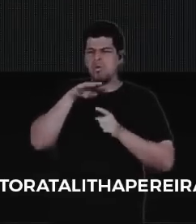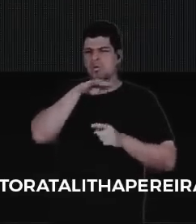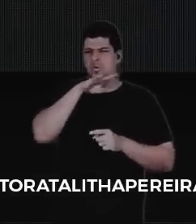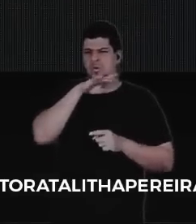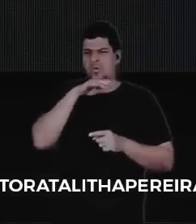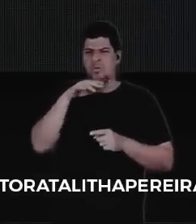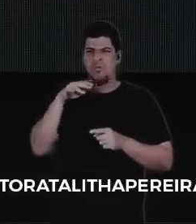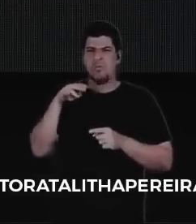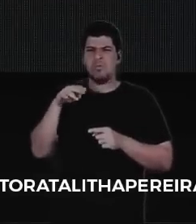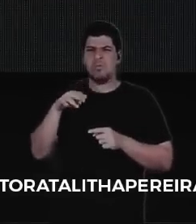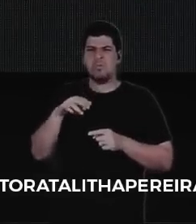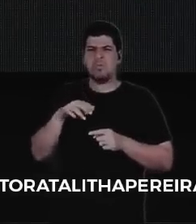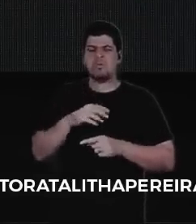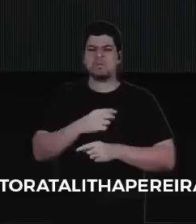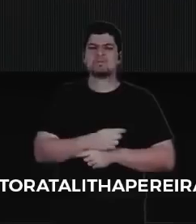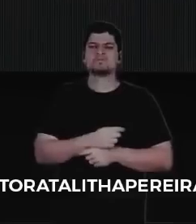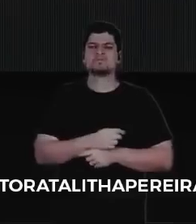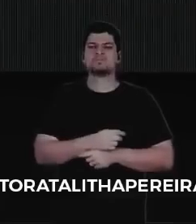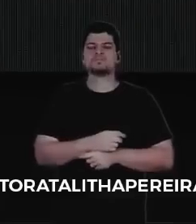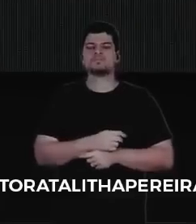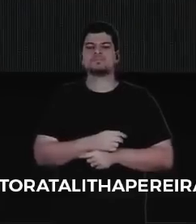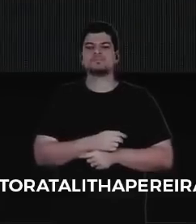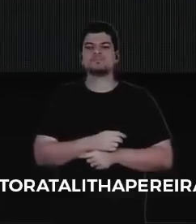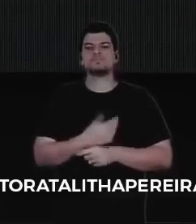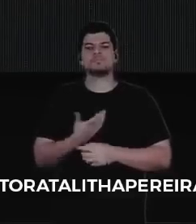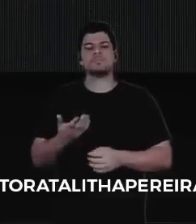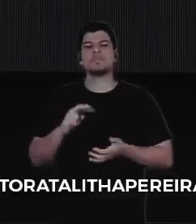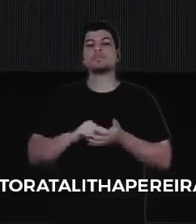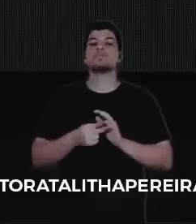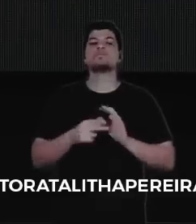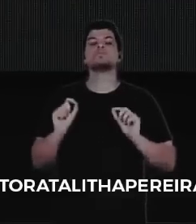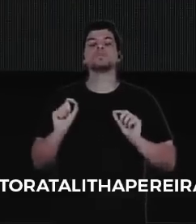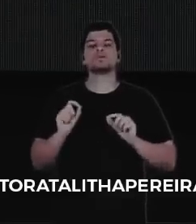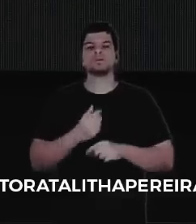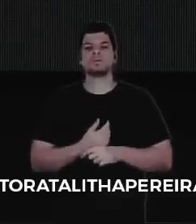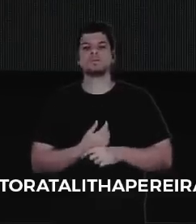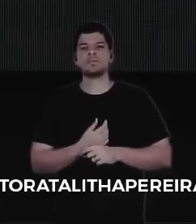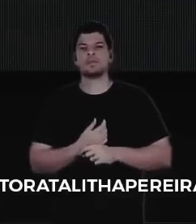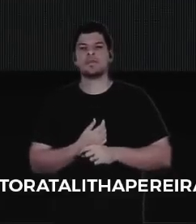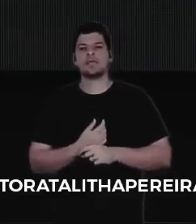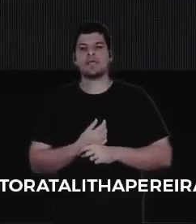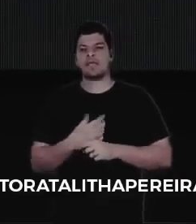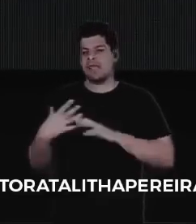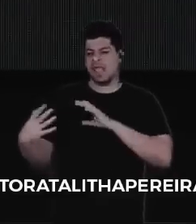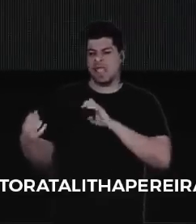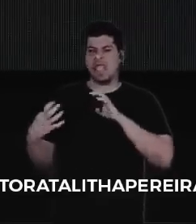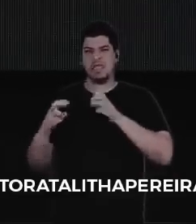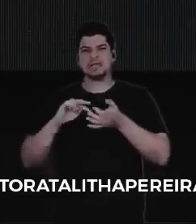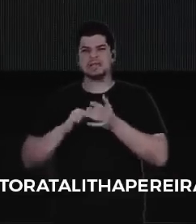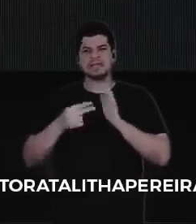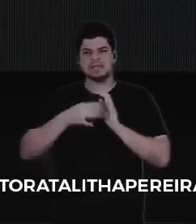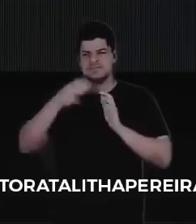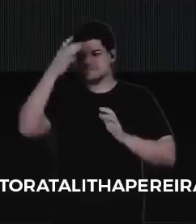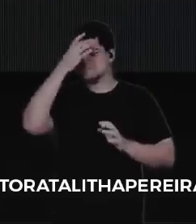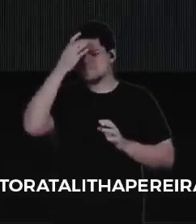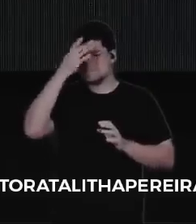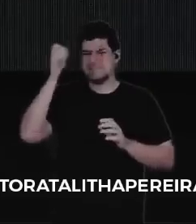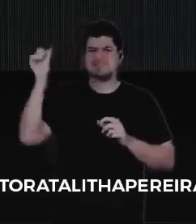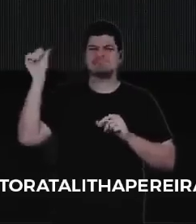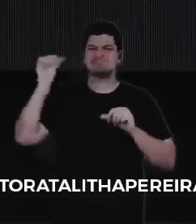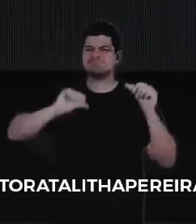De uma forma bem específica, a reclamação afeta a solução de problemas do cérebro e outras